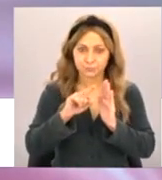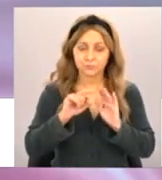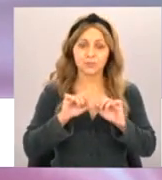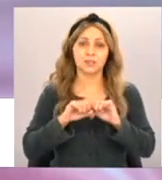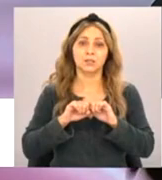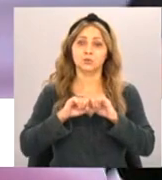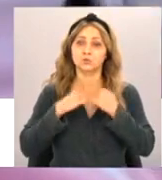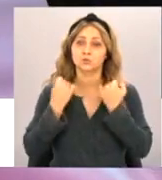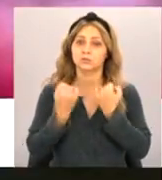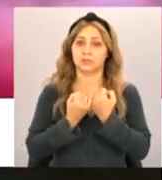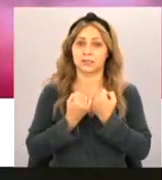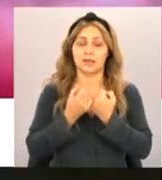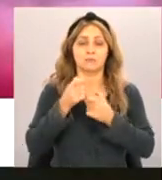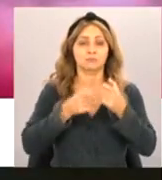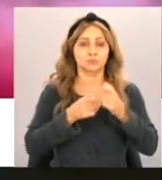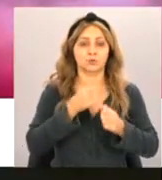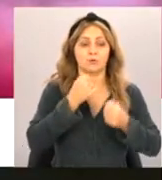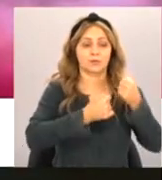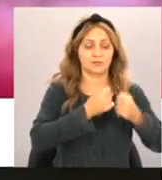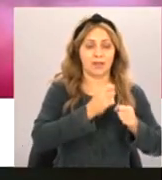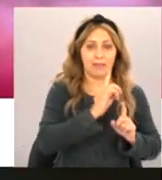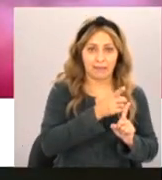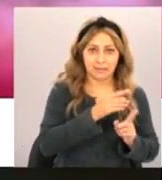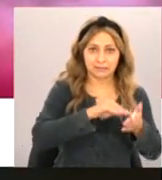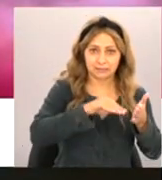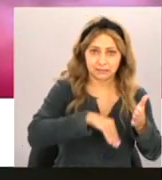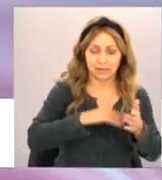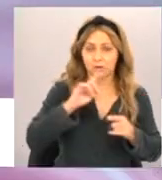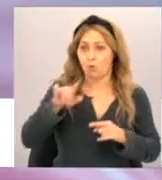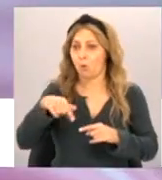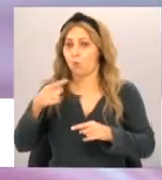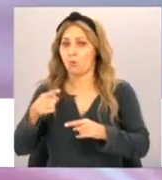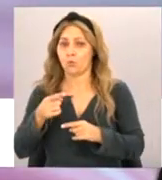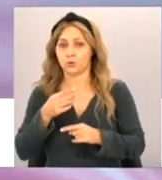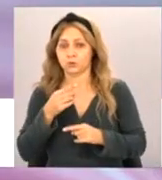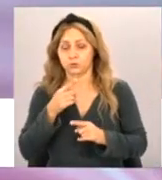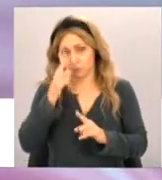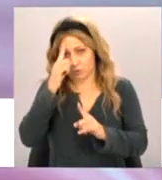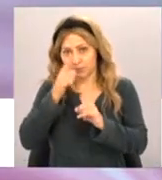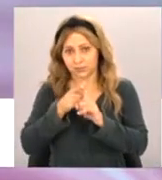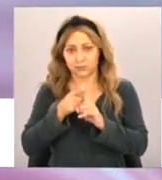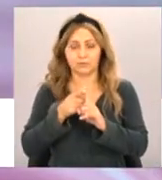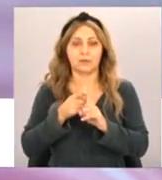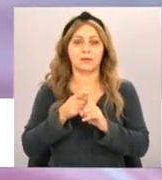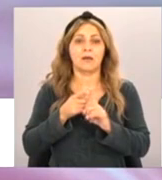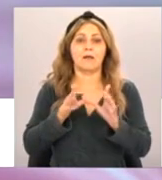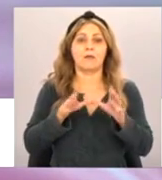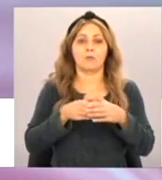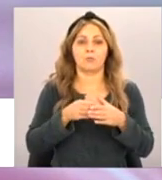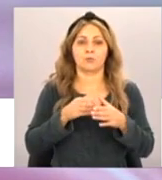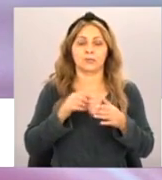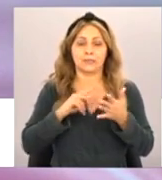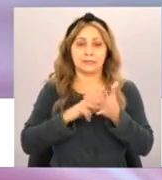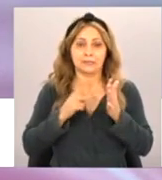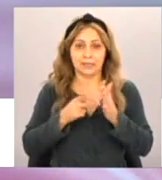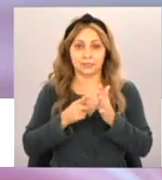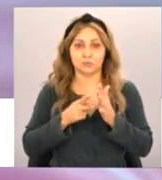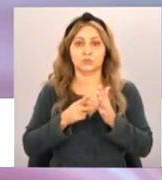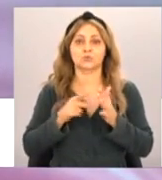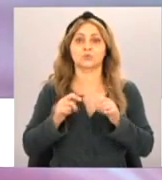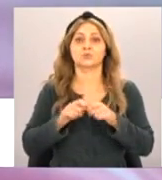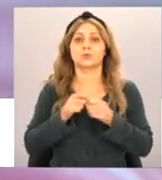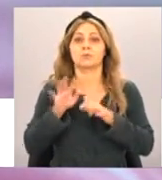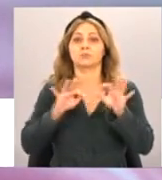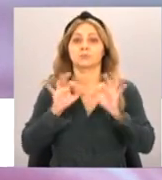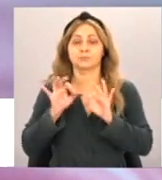pessoas que assinaram esse Manifesto outros manifestos pela academia por técnicos Independentes nomeados pelos partidos e se